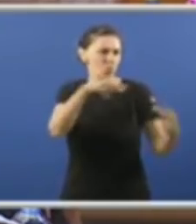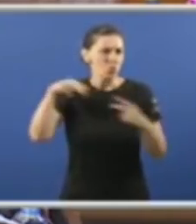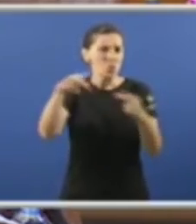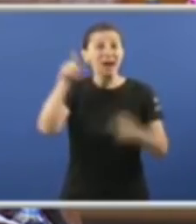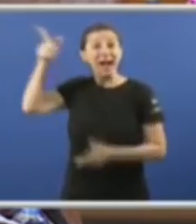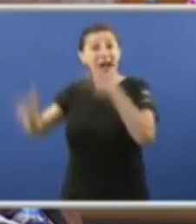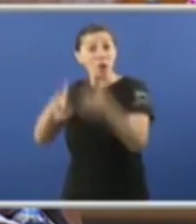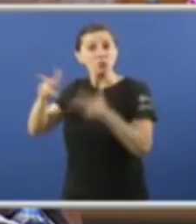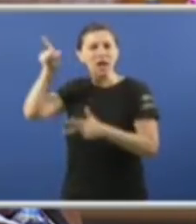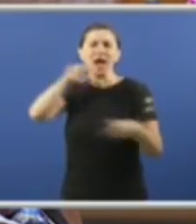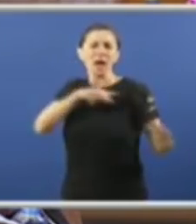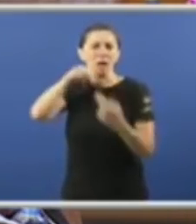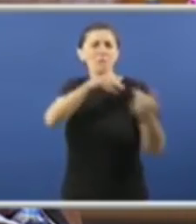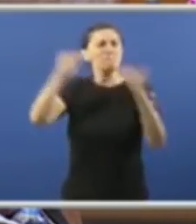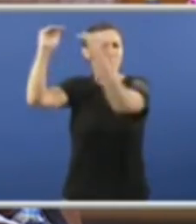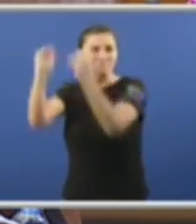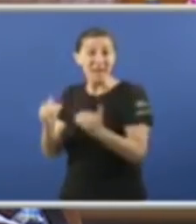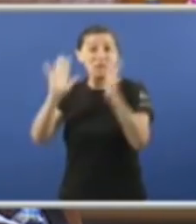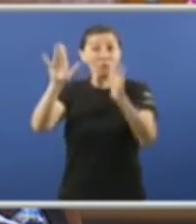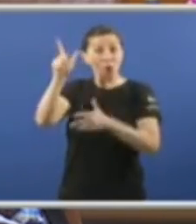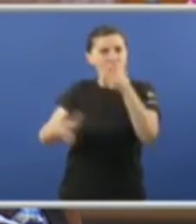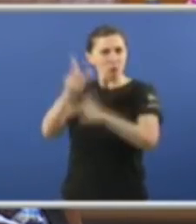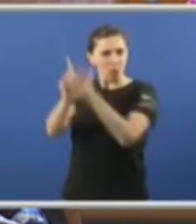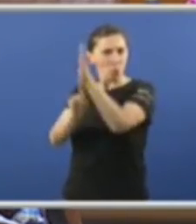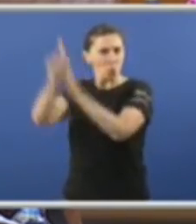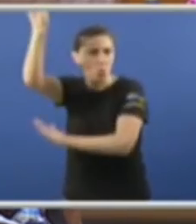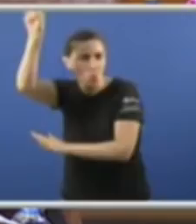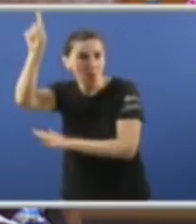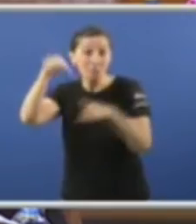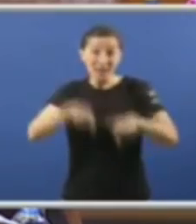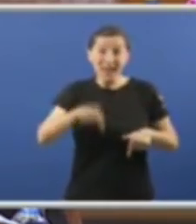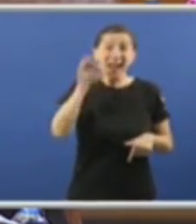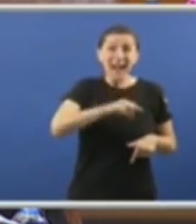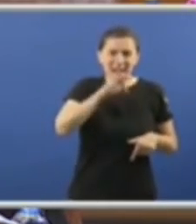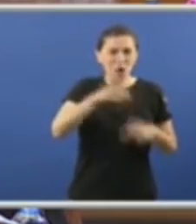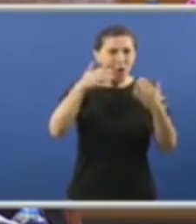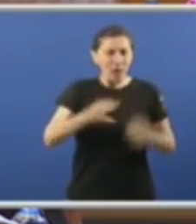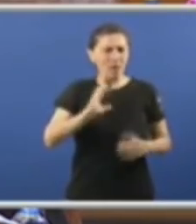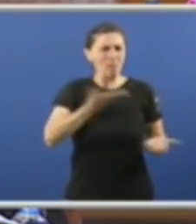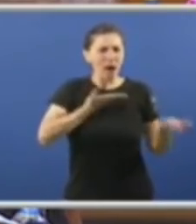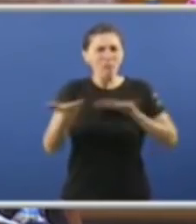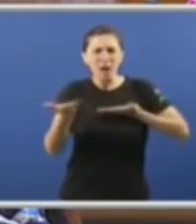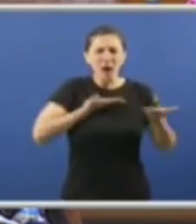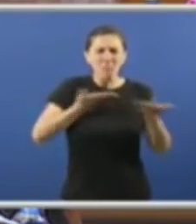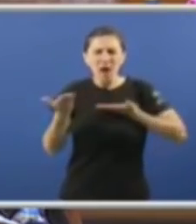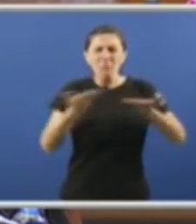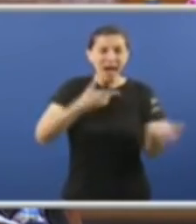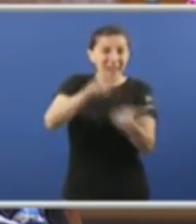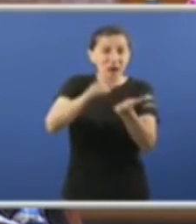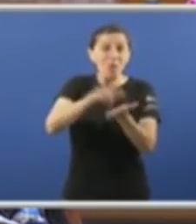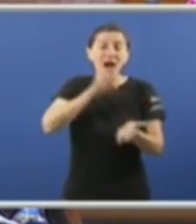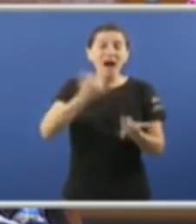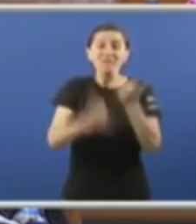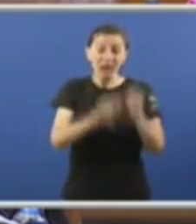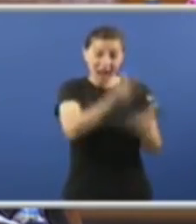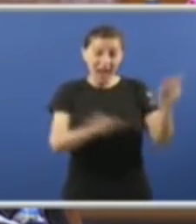o euskera avanza, o galego é a única lingua do Estado que perde falantes. E isto é responsabilidade, isto é